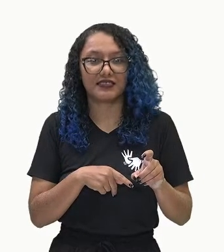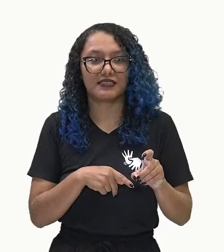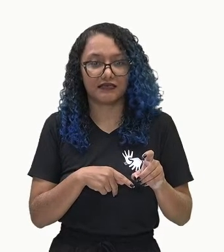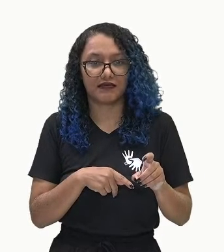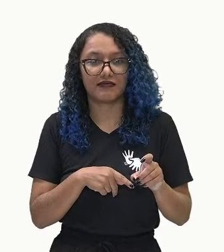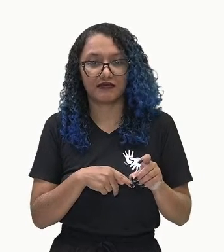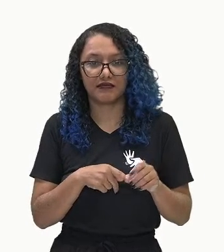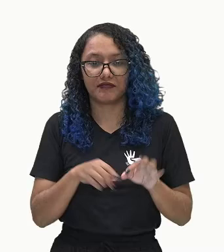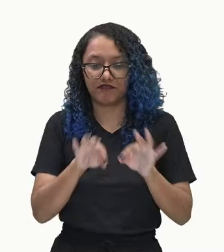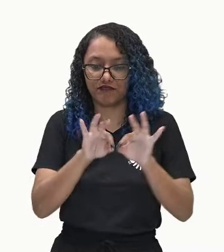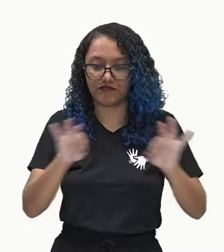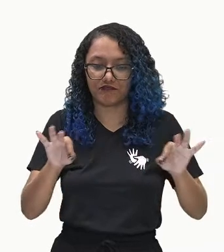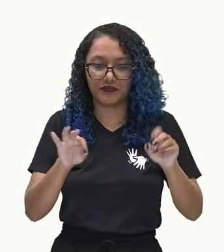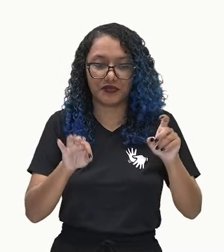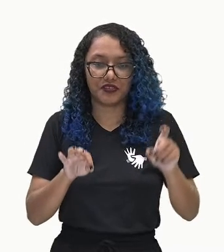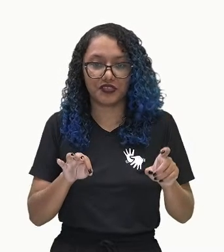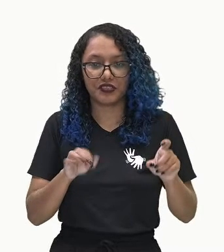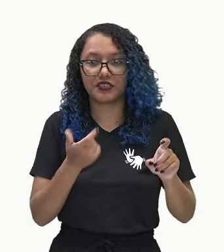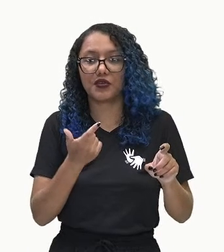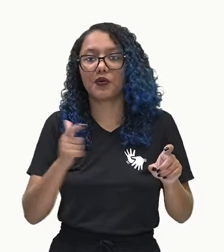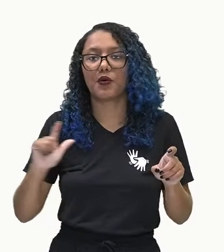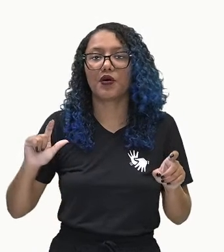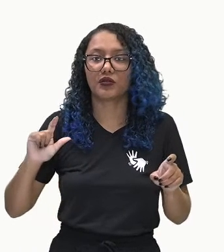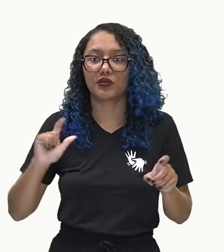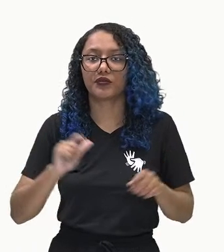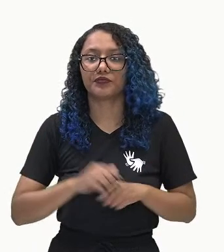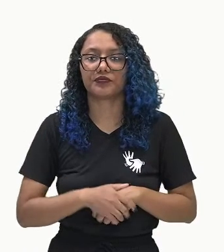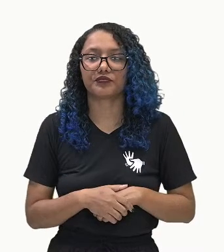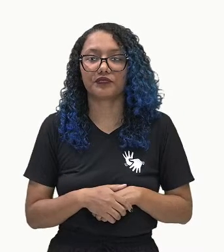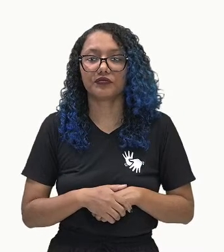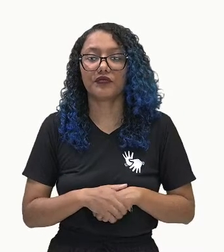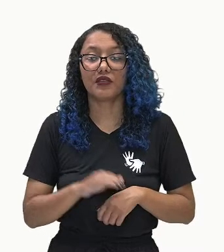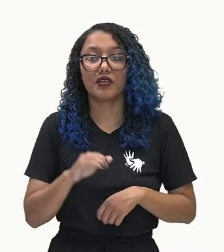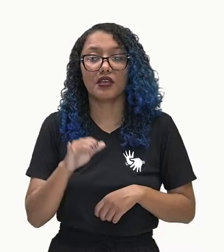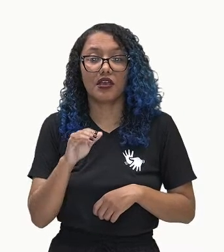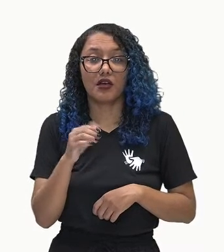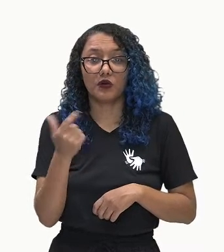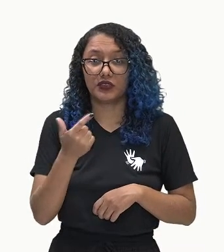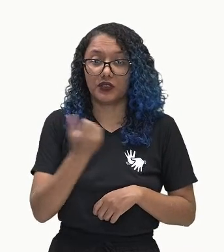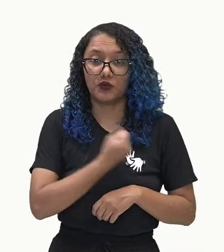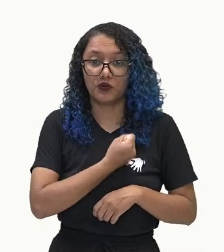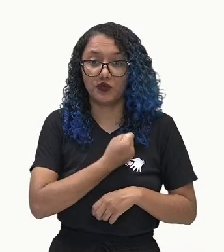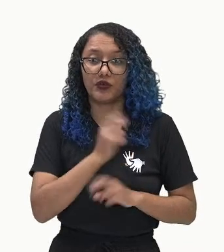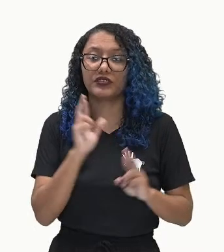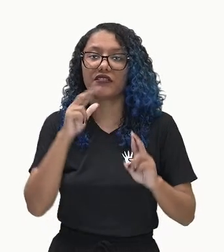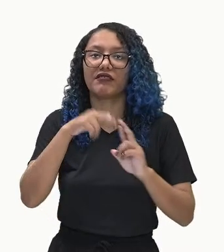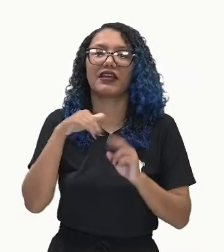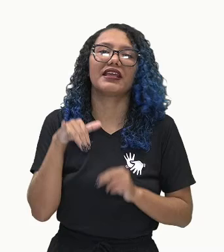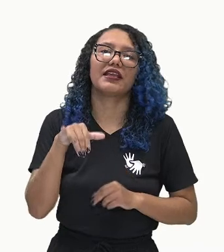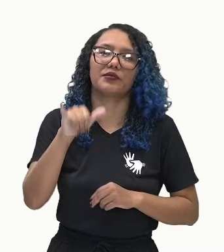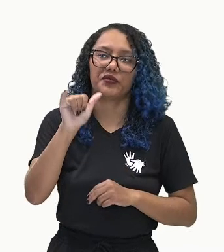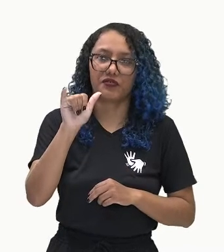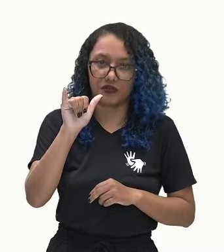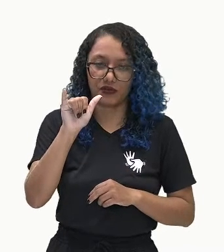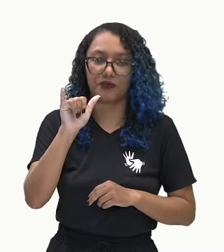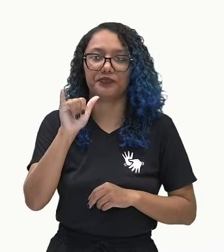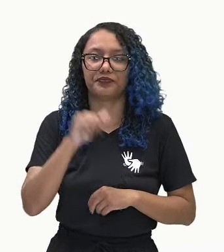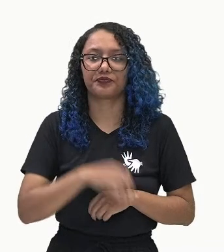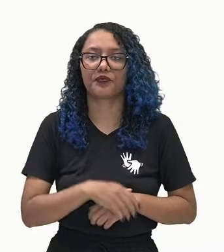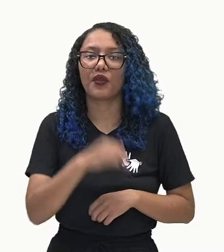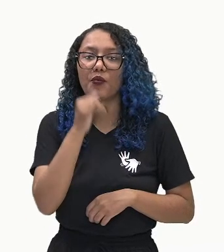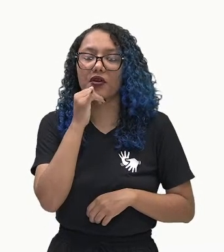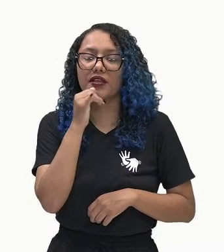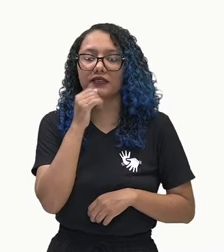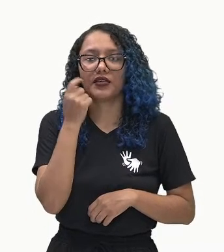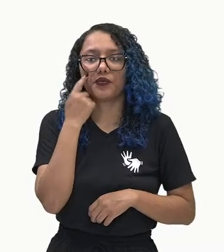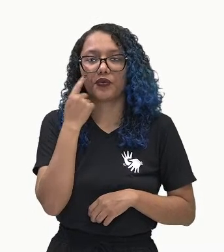numérico sempre será o valor em relação ao eixo Y. Beleza? Então, aqui nesse caso, olha lá, eu tenho